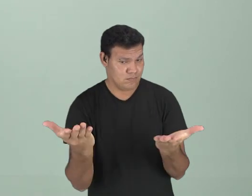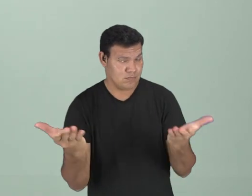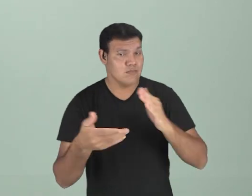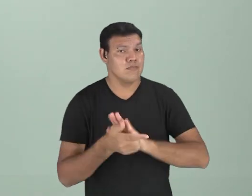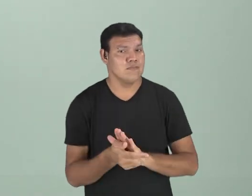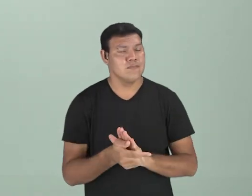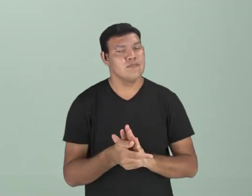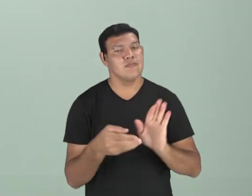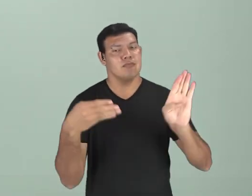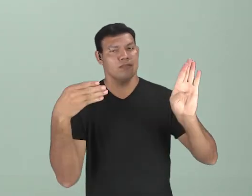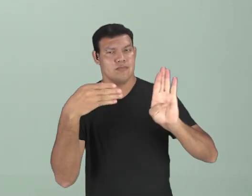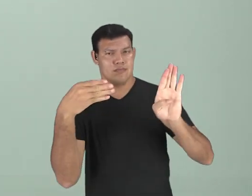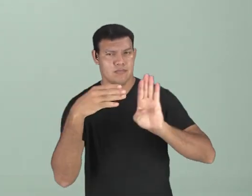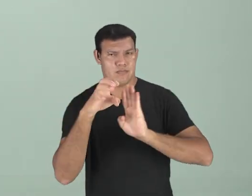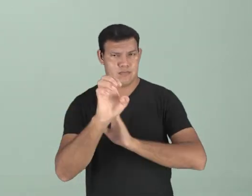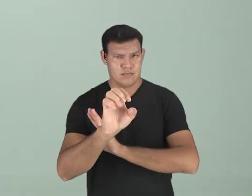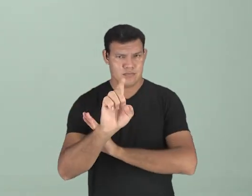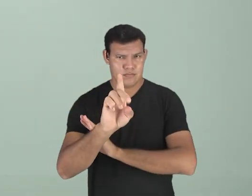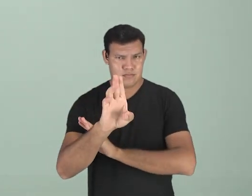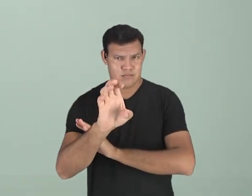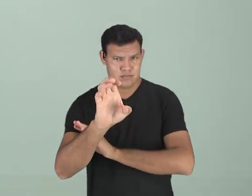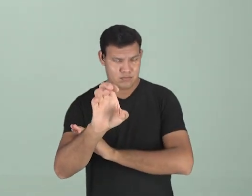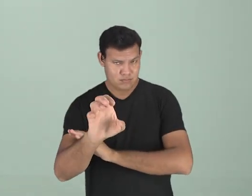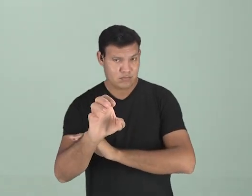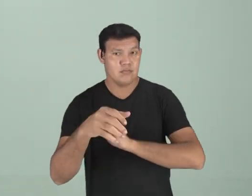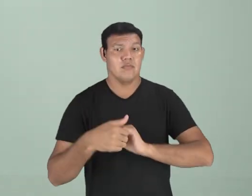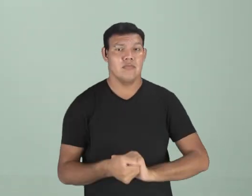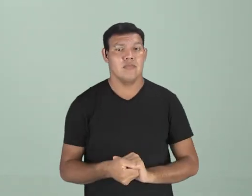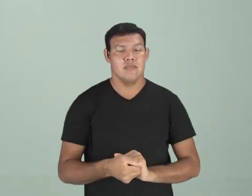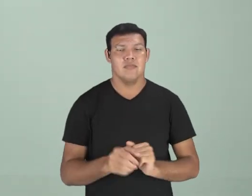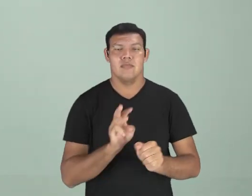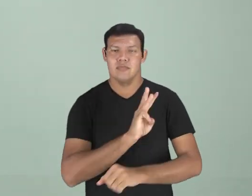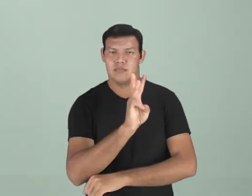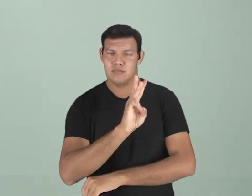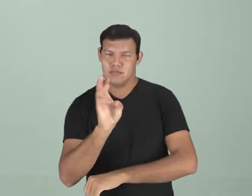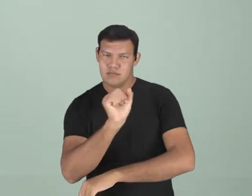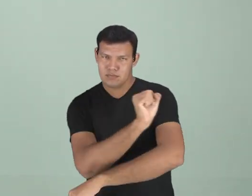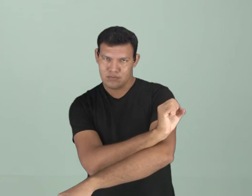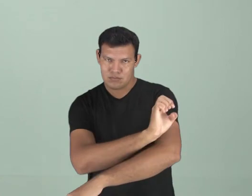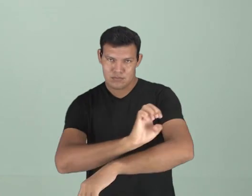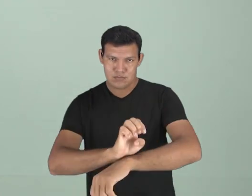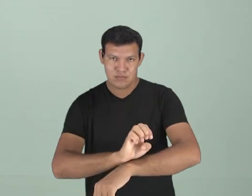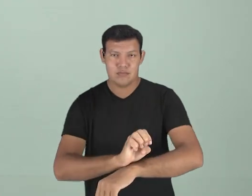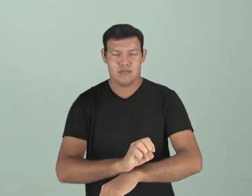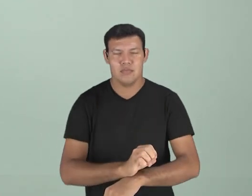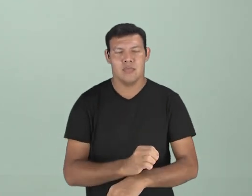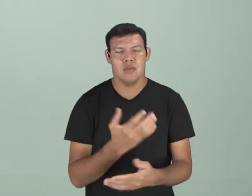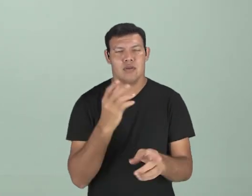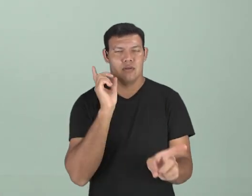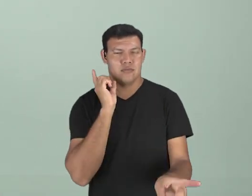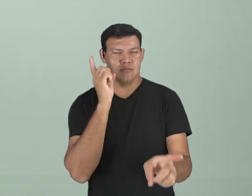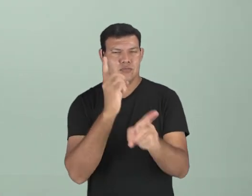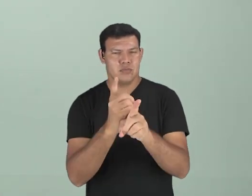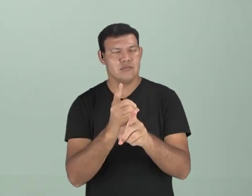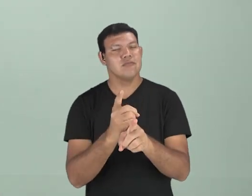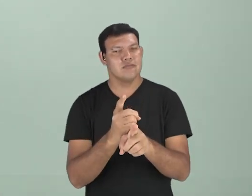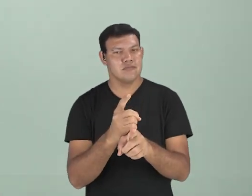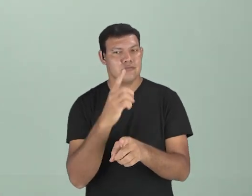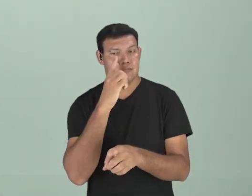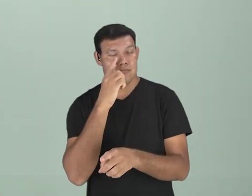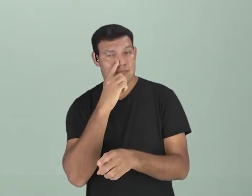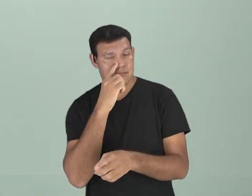ter acesso a essa aula na íntegra, acessem a plataforma Eduque no site da Secretaria de Educação. Que lá vocês podem assistir essa e quantas